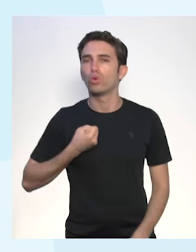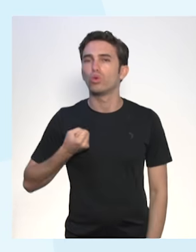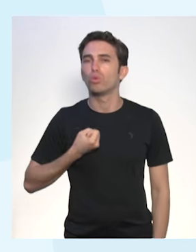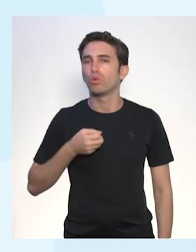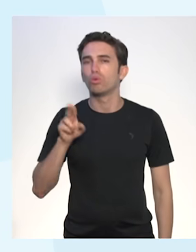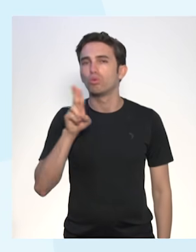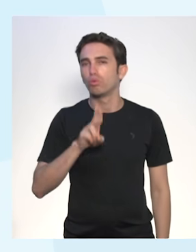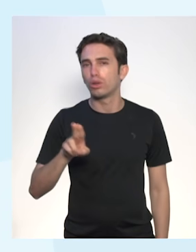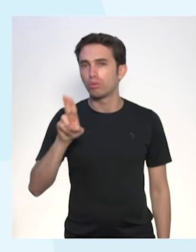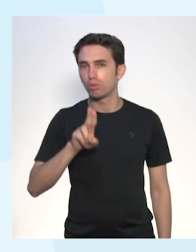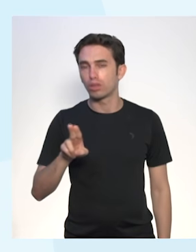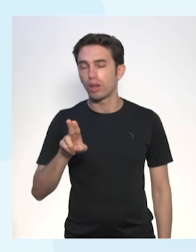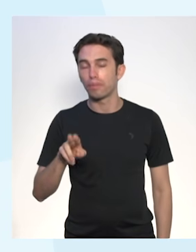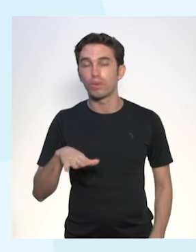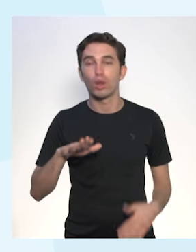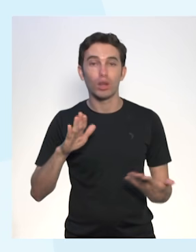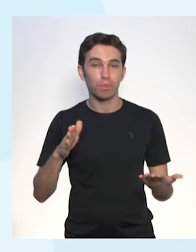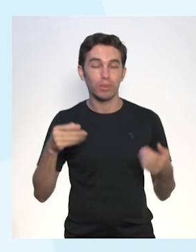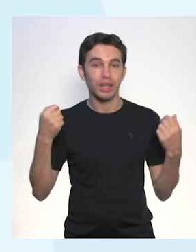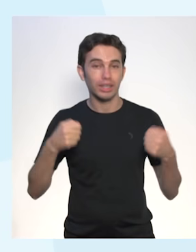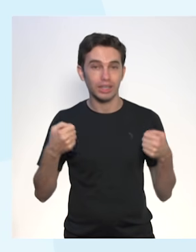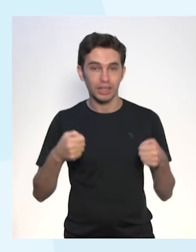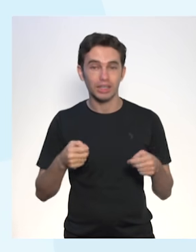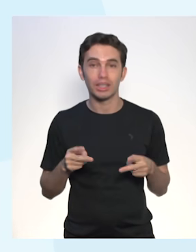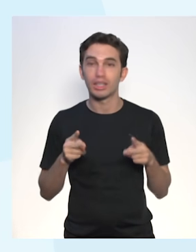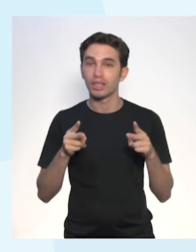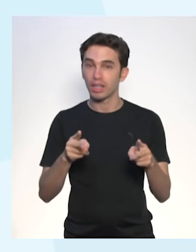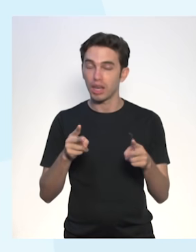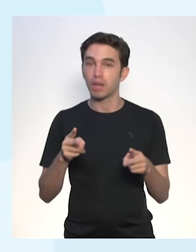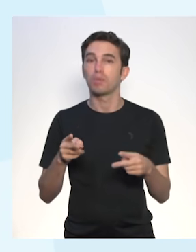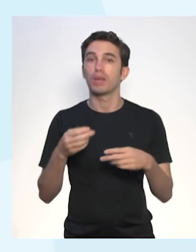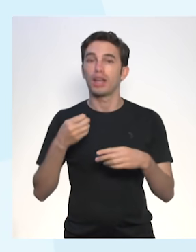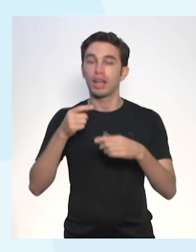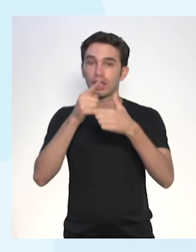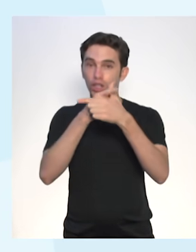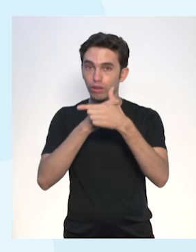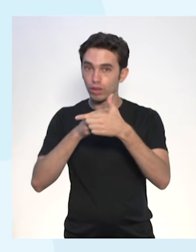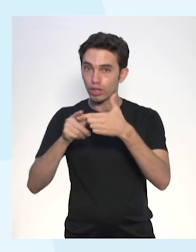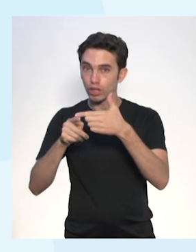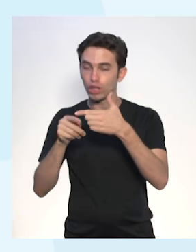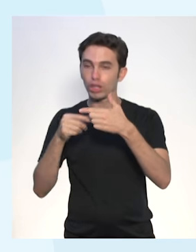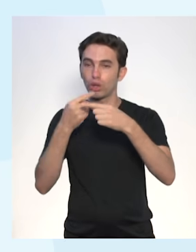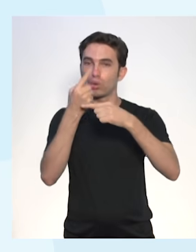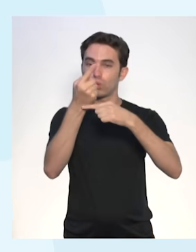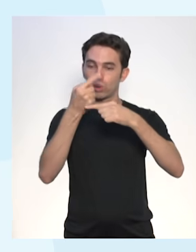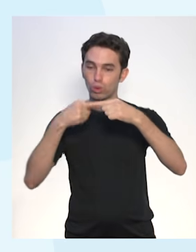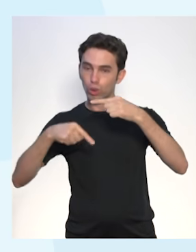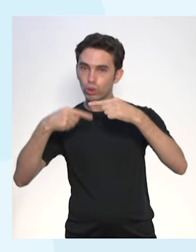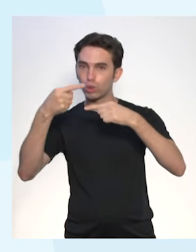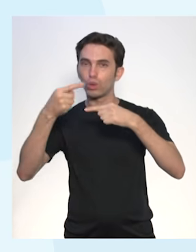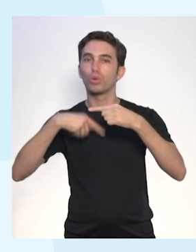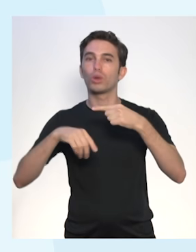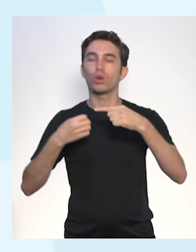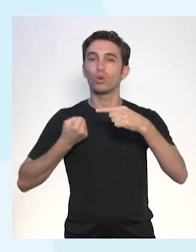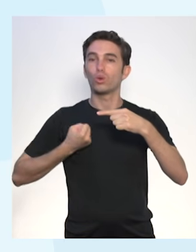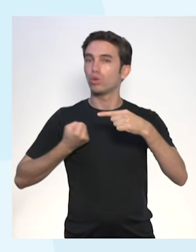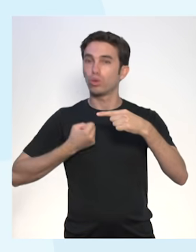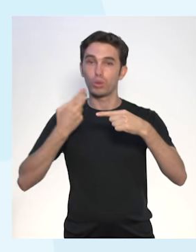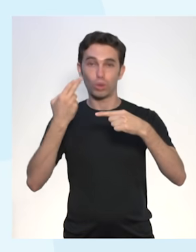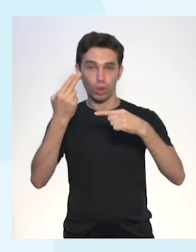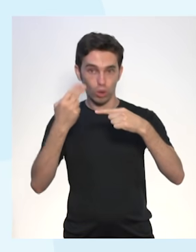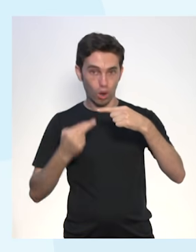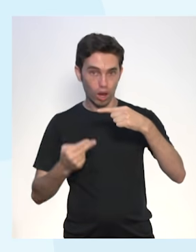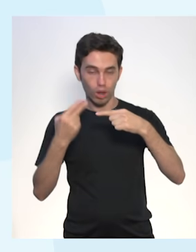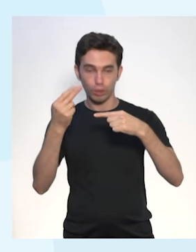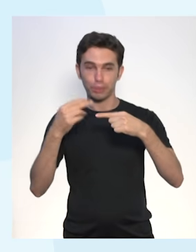usar. O que importa, na verdade, é que o de cima e o de baixo tem que ser pelo mesmo valor. Sim, Tony. Então vamos lá. Olha só. Eu vou